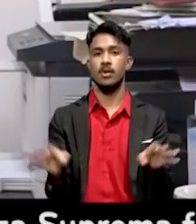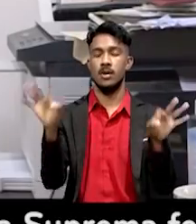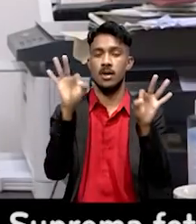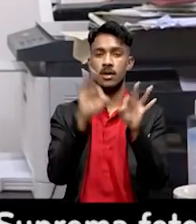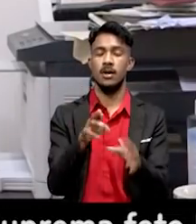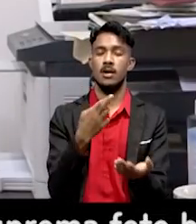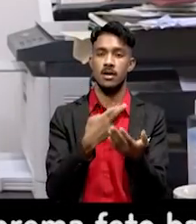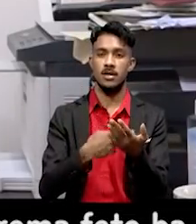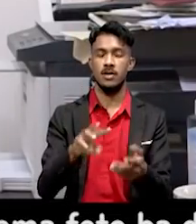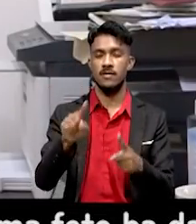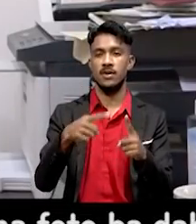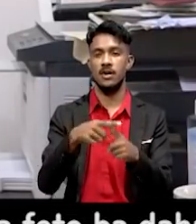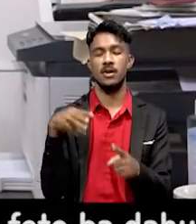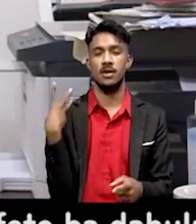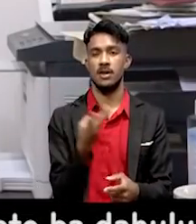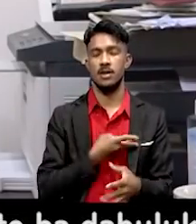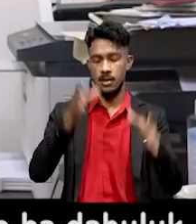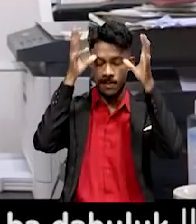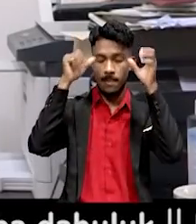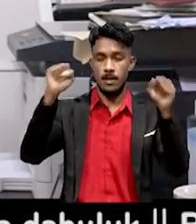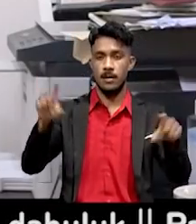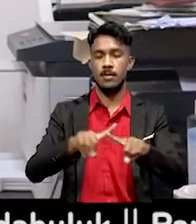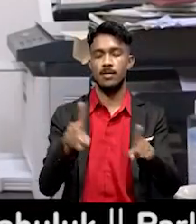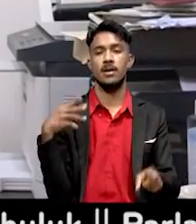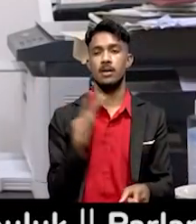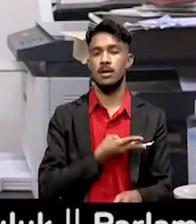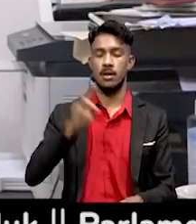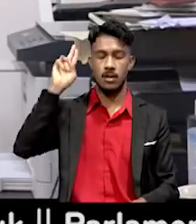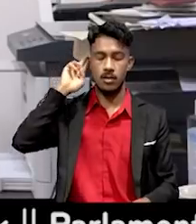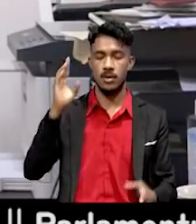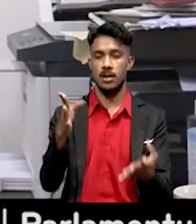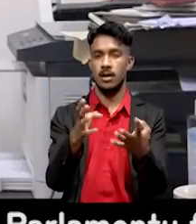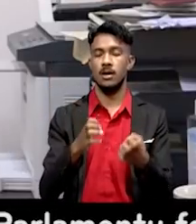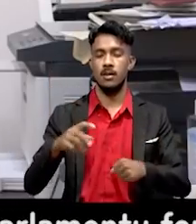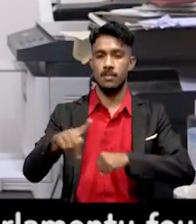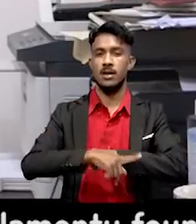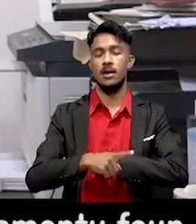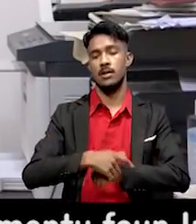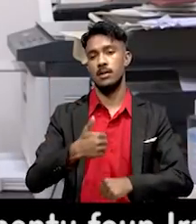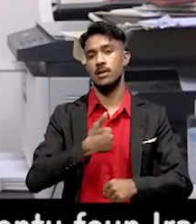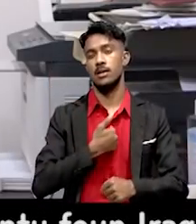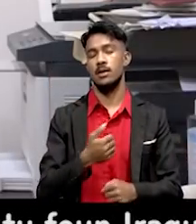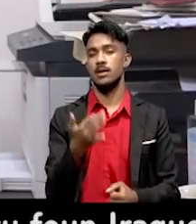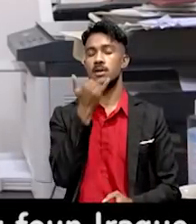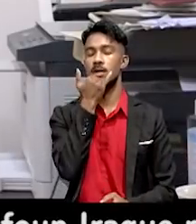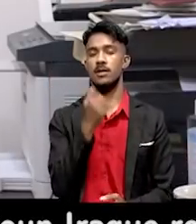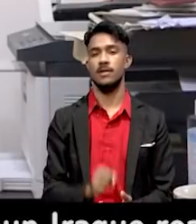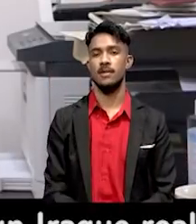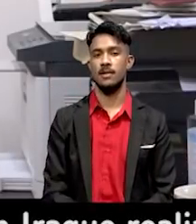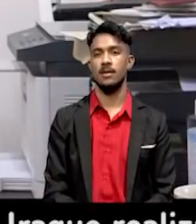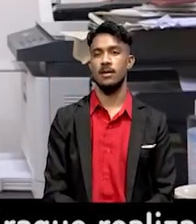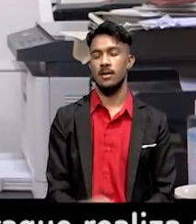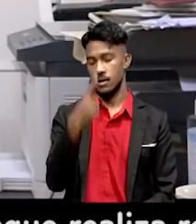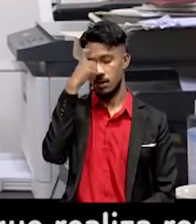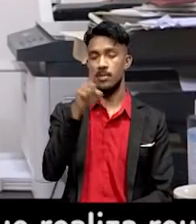kata banhire ita sai presidente mak ita rona liu be hakarak ita ni partiru ni rasi in nemo sala tiana ya tamba lolo la bele hen